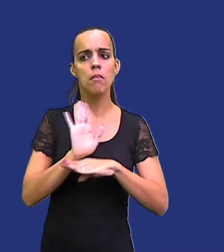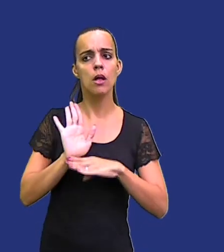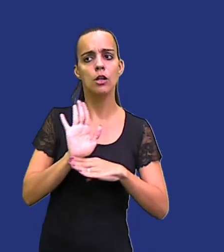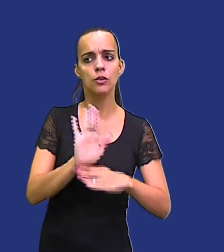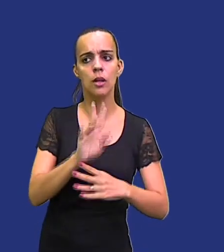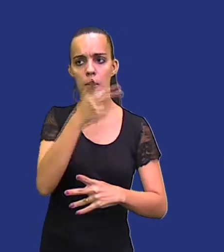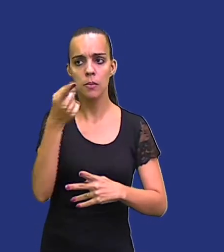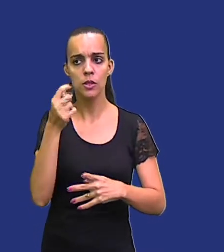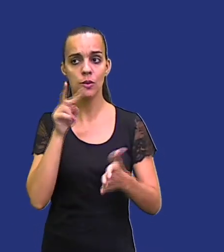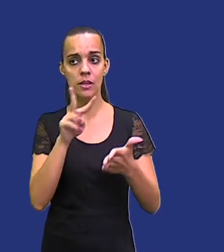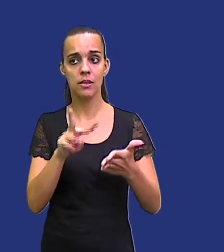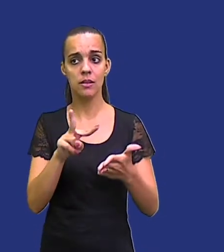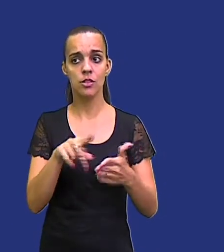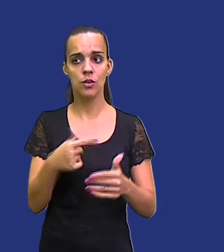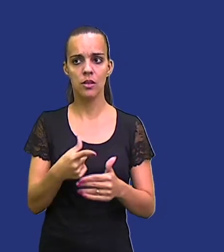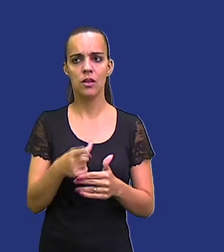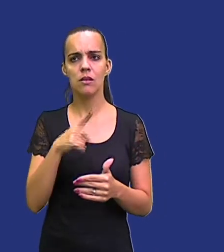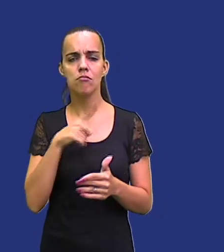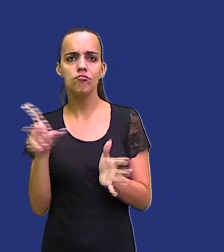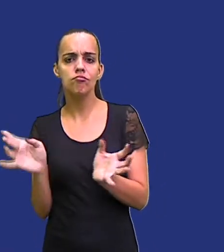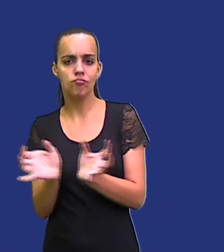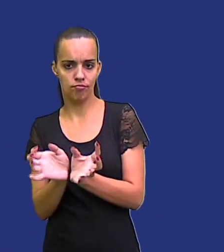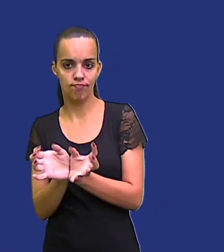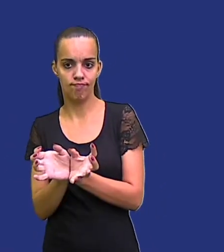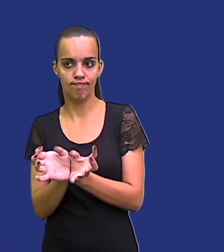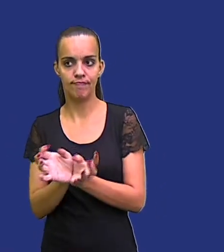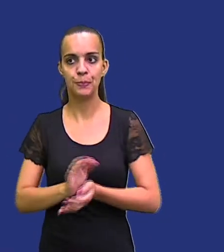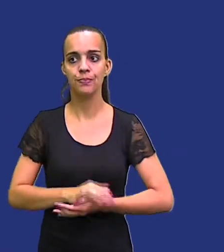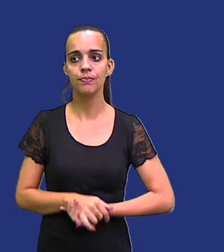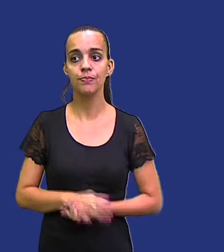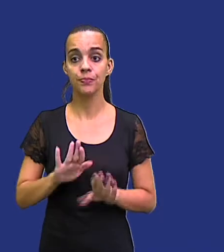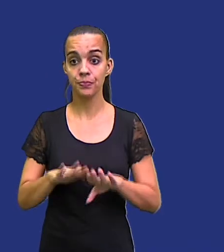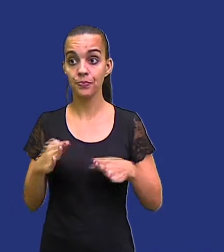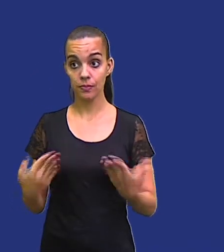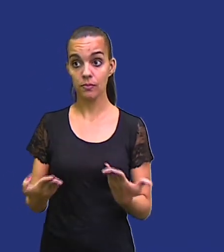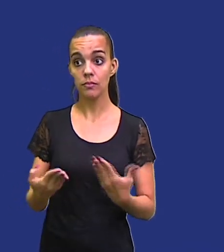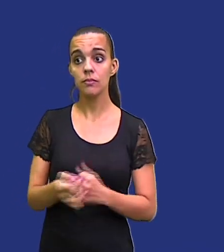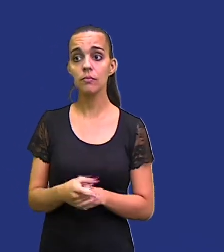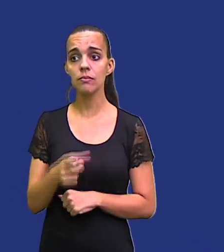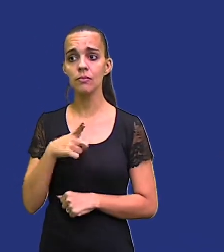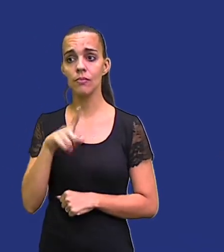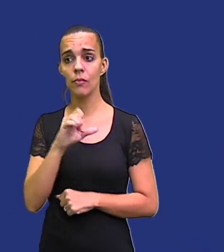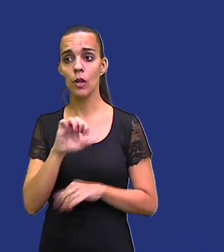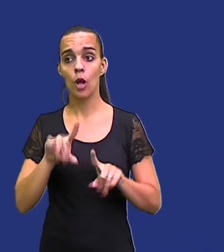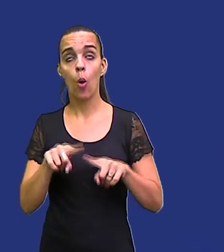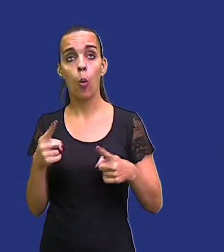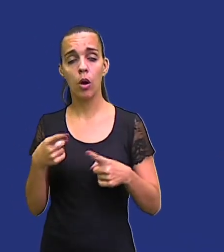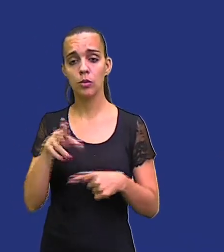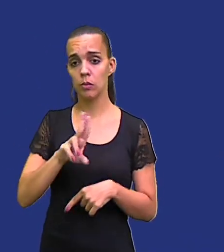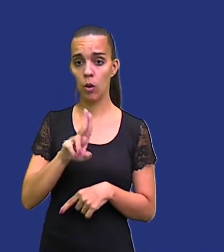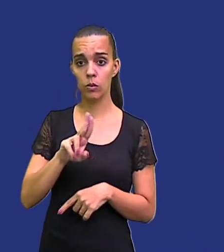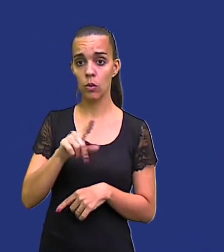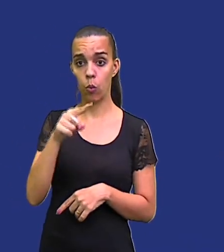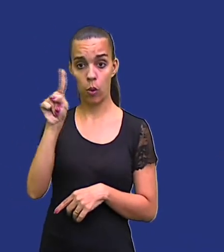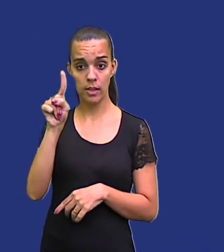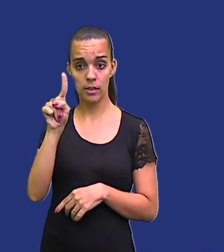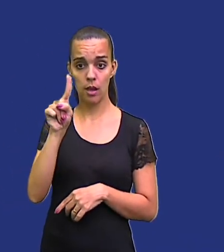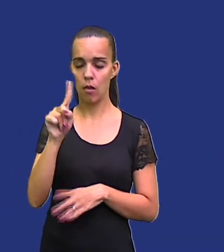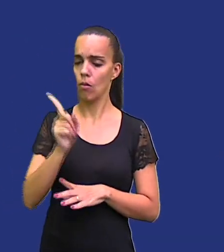que naquele A, abaixo dele, tem uma crase. Então, o acento não é a crase, o